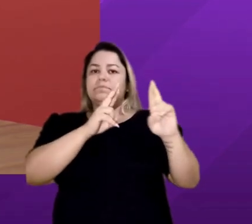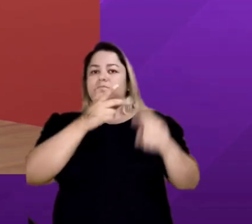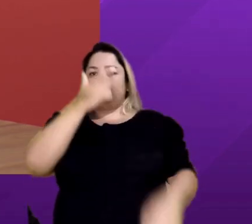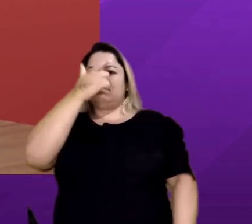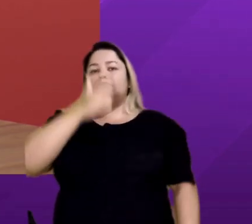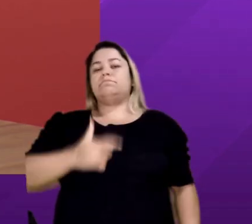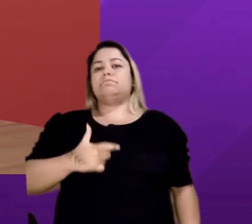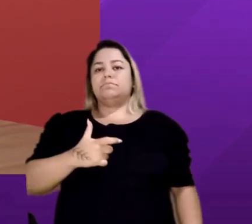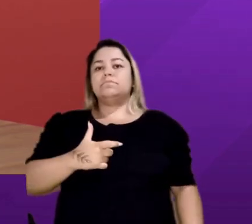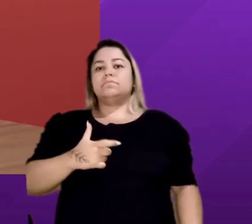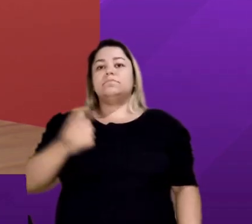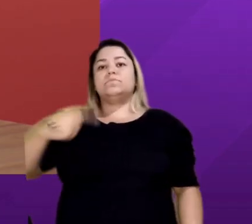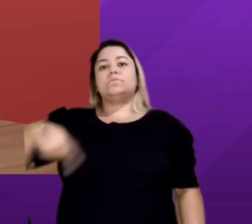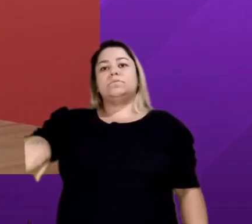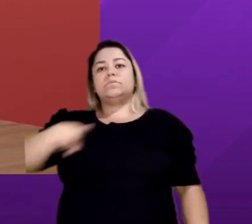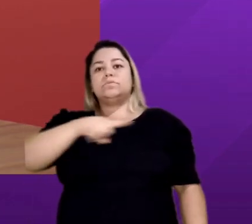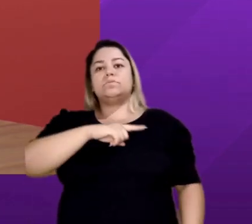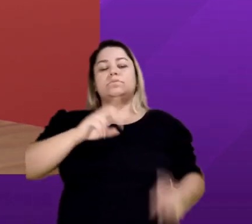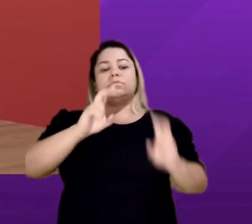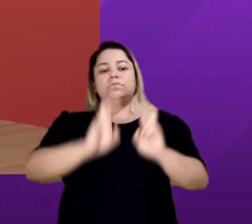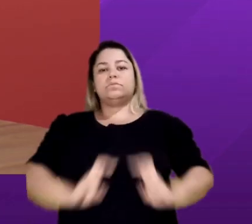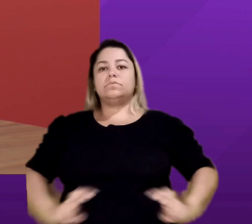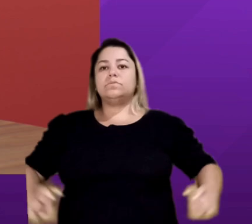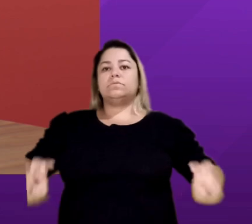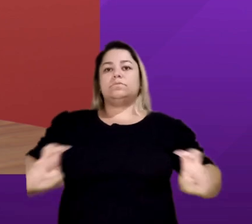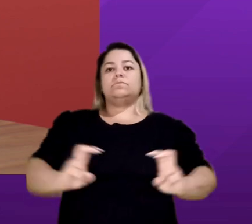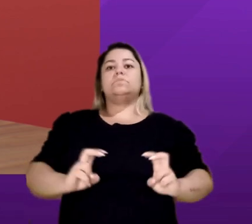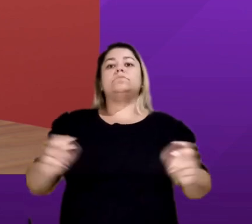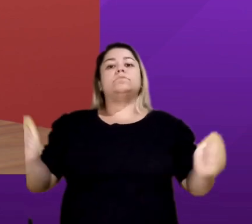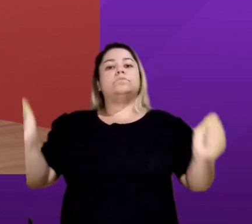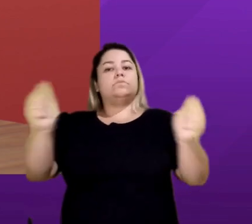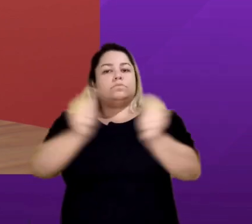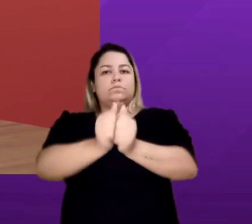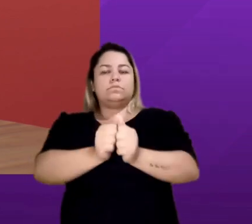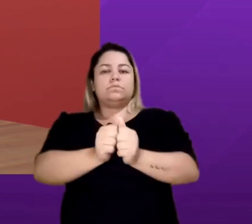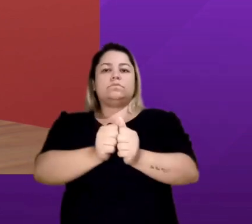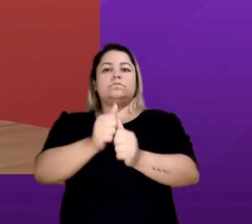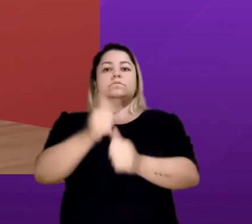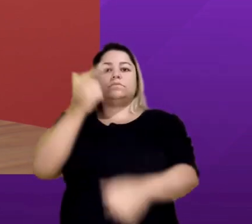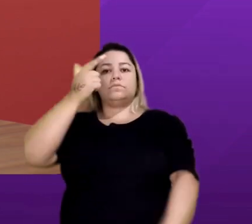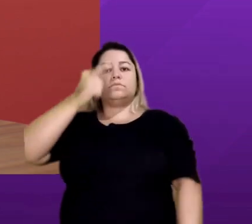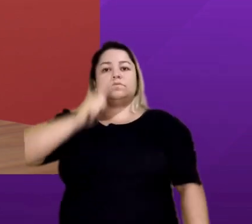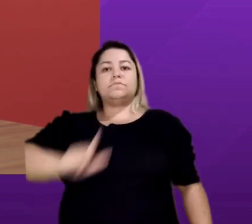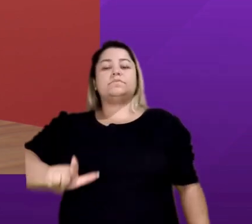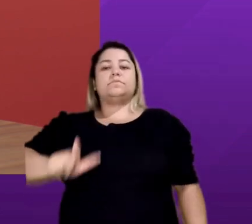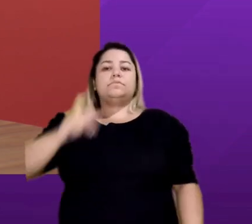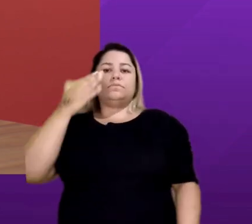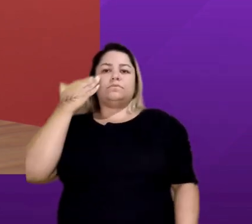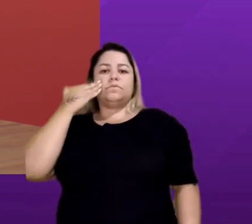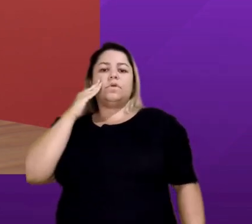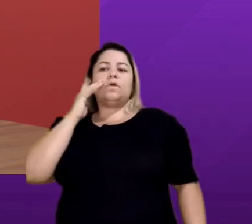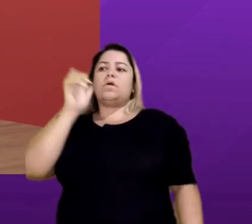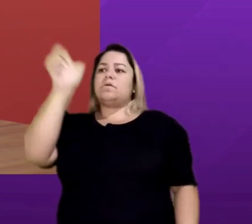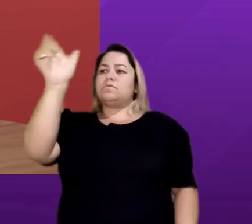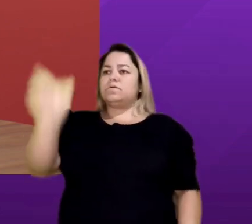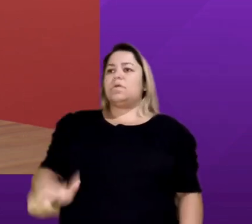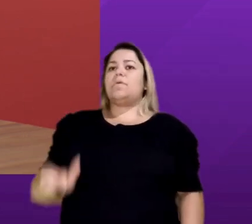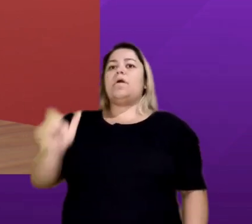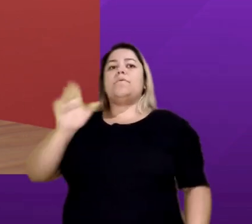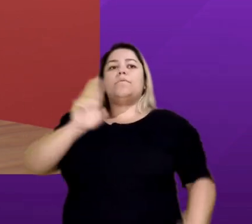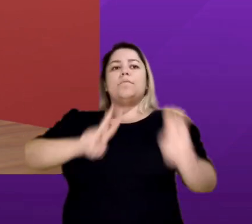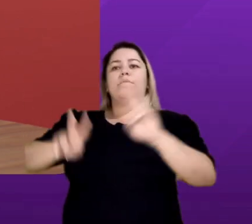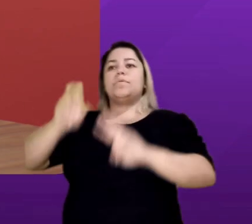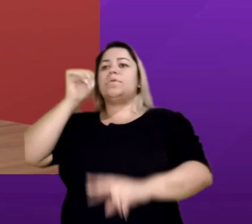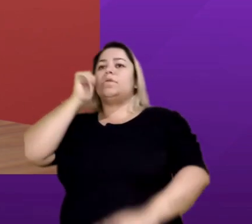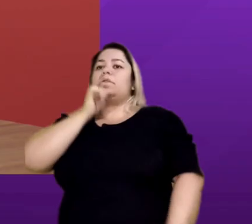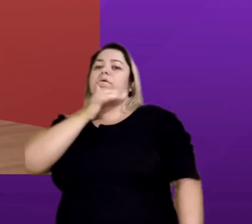quando a gente está numa mesa e juntos consegue ver mulheres, homens, e